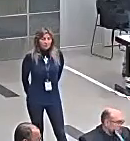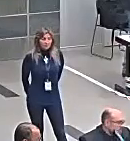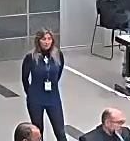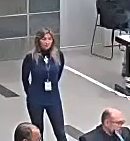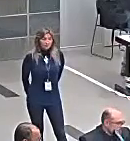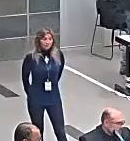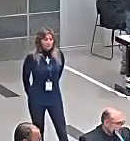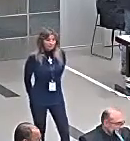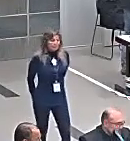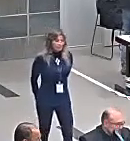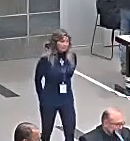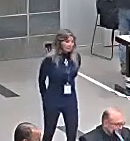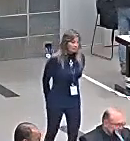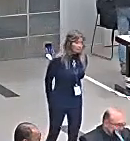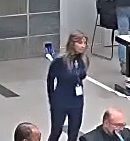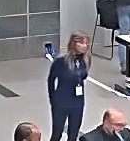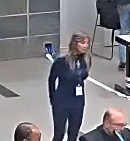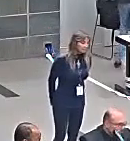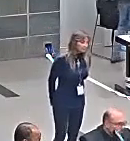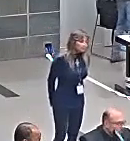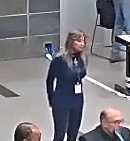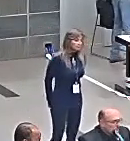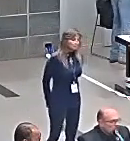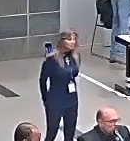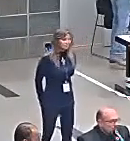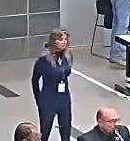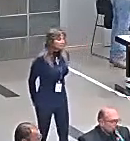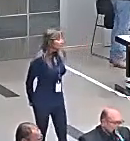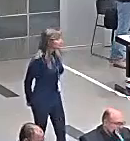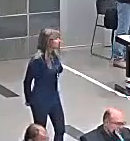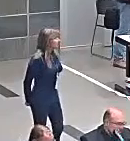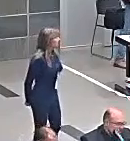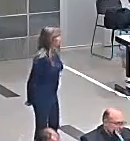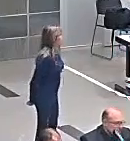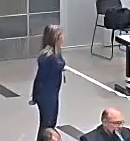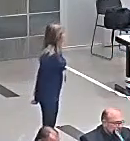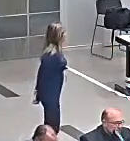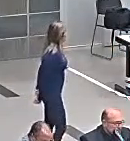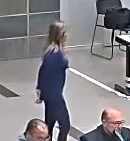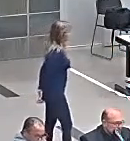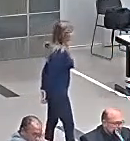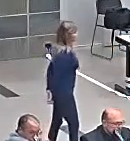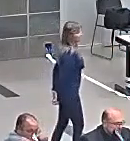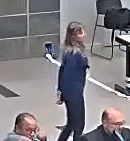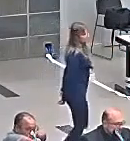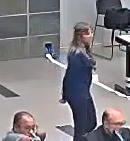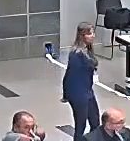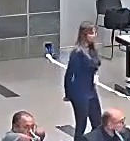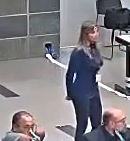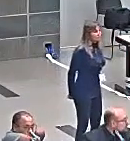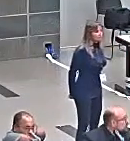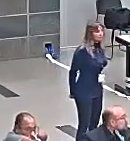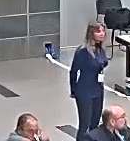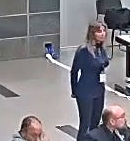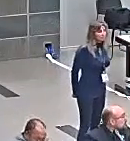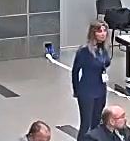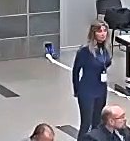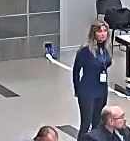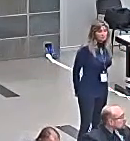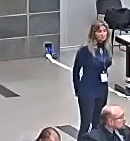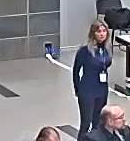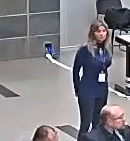Betão Obrigado Presidente Olha o só para para relatar aqui pras pessoas eu eu sou